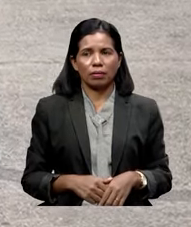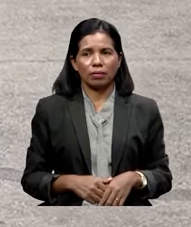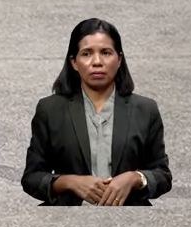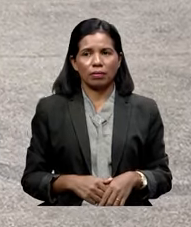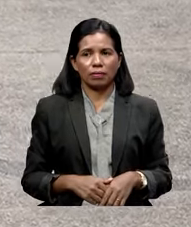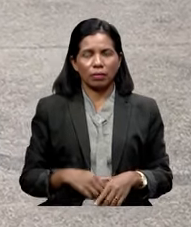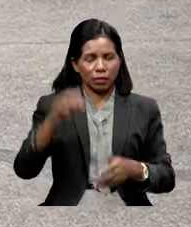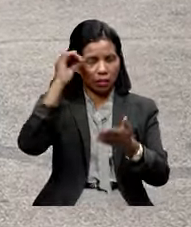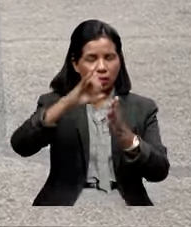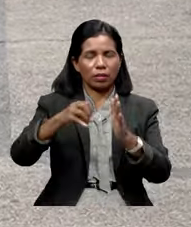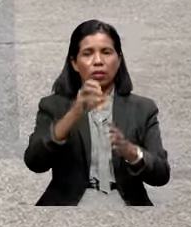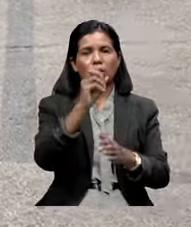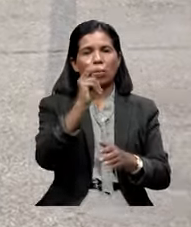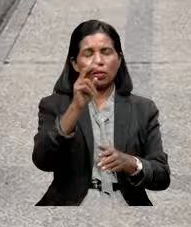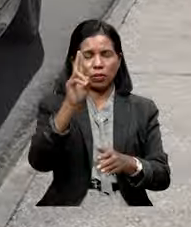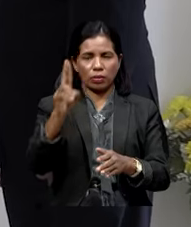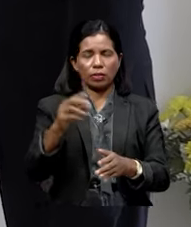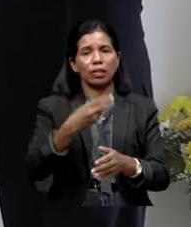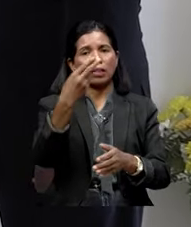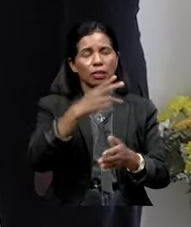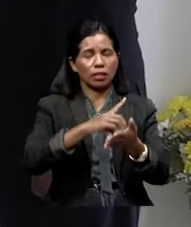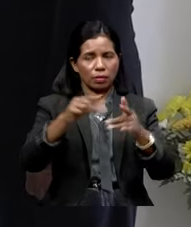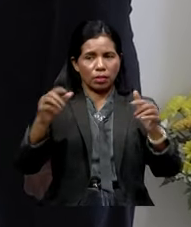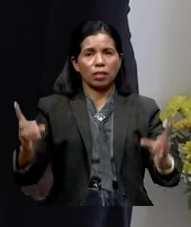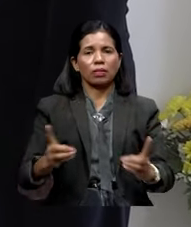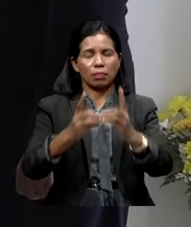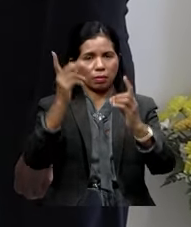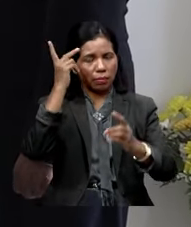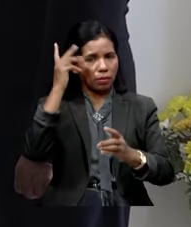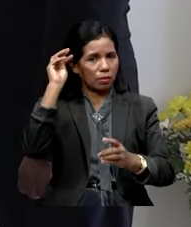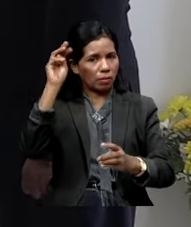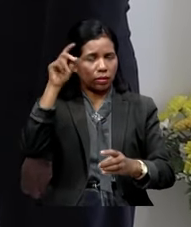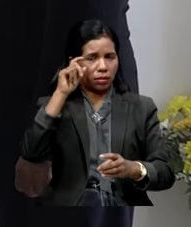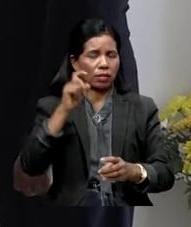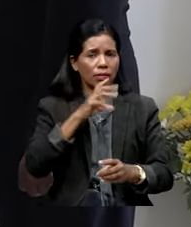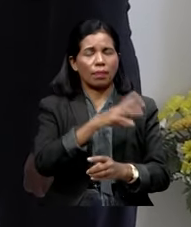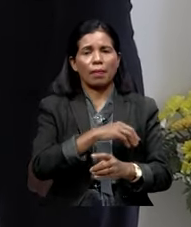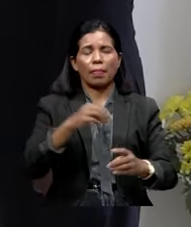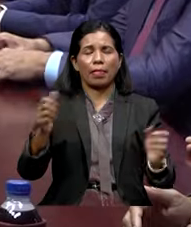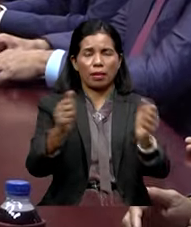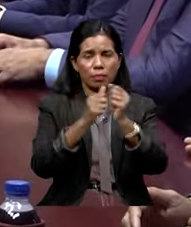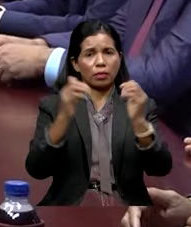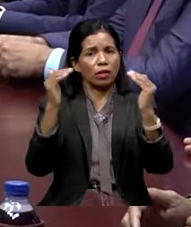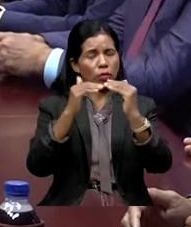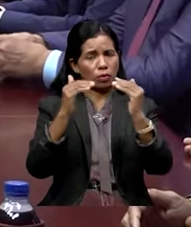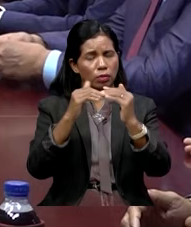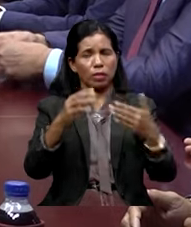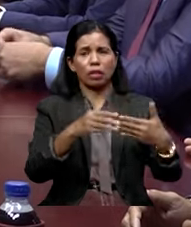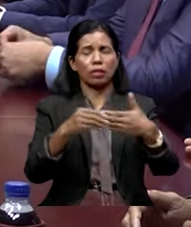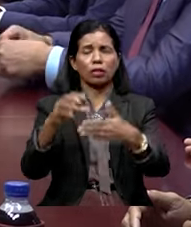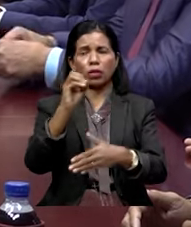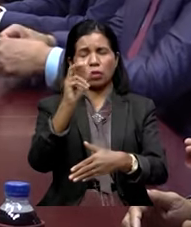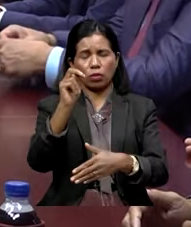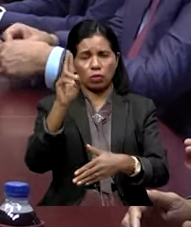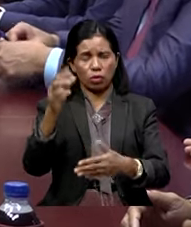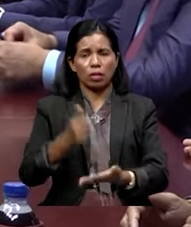O secretário-geral da ONU, António Guterres, na quinta semana, assurou o primeiro-ministro, o Kairala Senan Guzmão, foi um encontro. O líder da ONU afirma que apoia